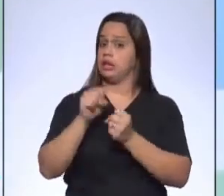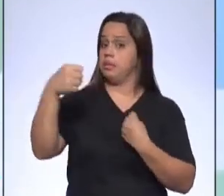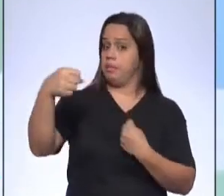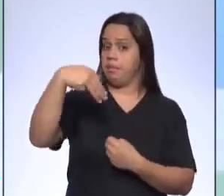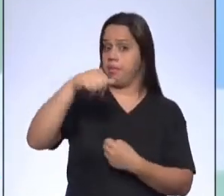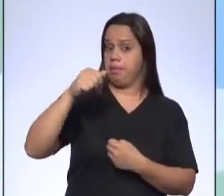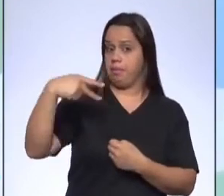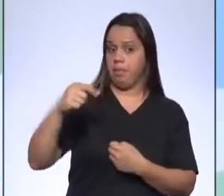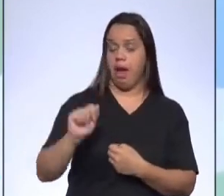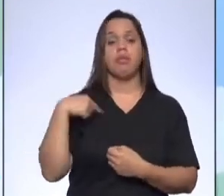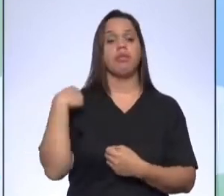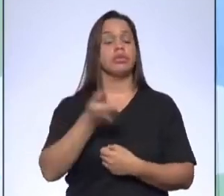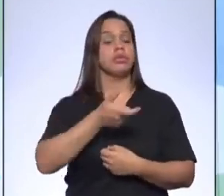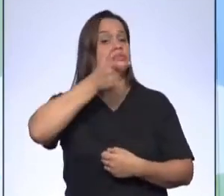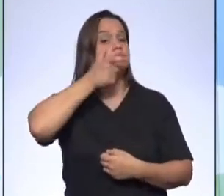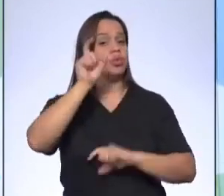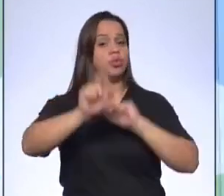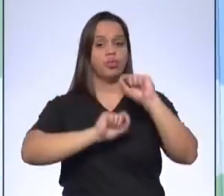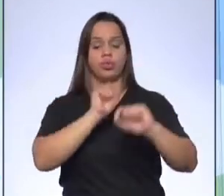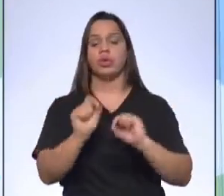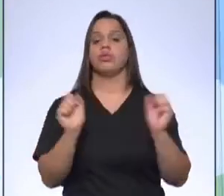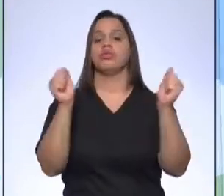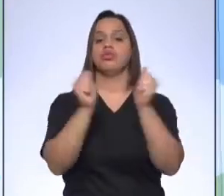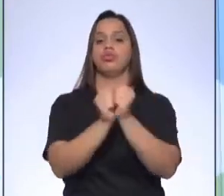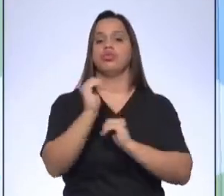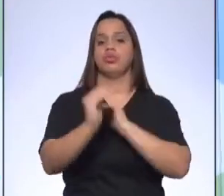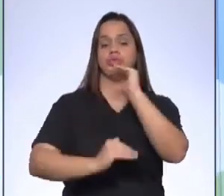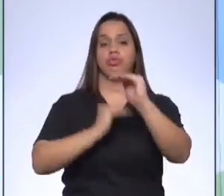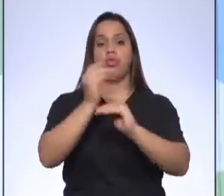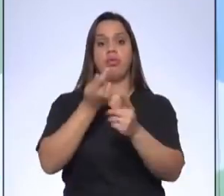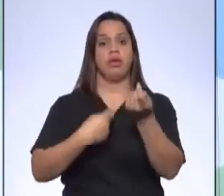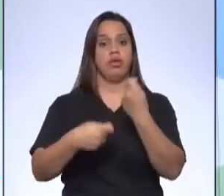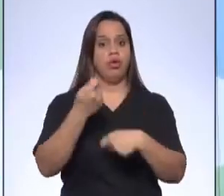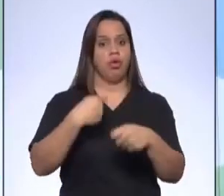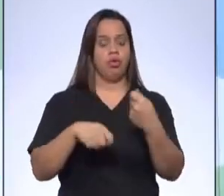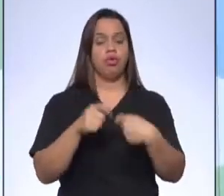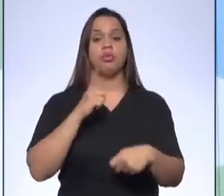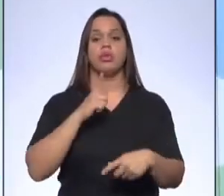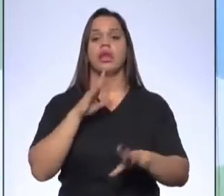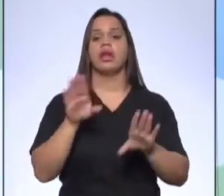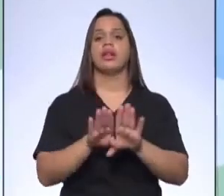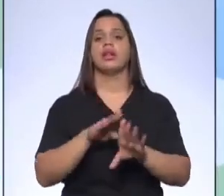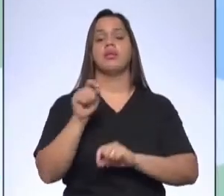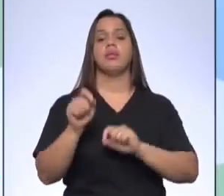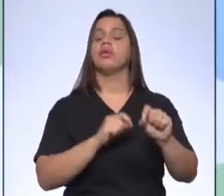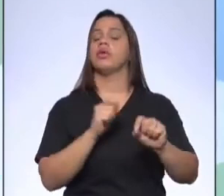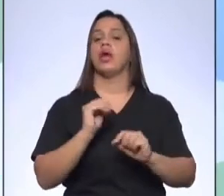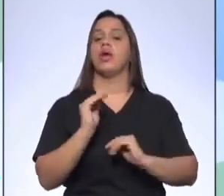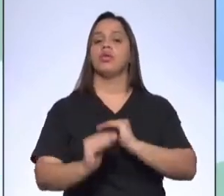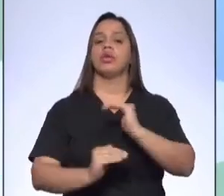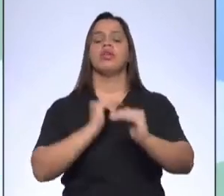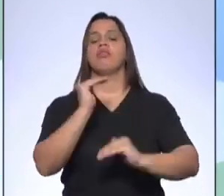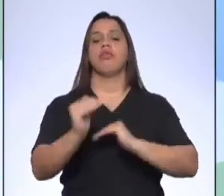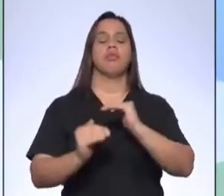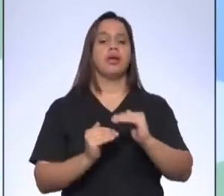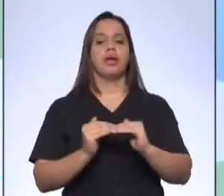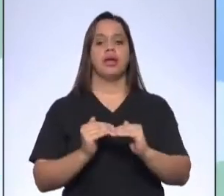juntamente com o desenvolvimento econômico, também nós temos o